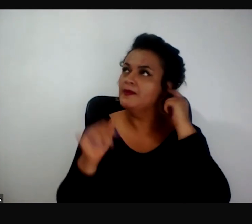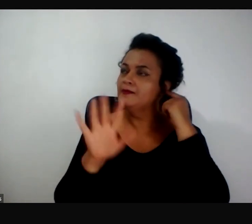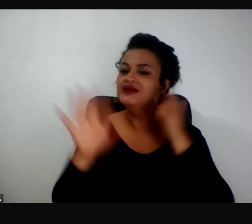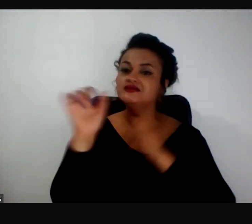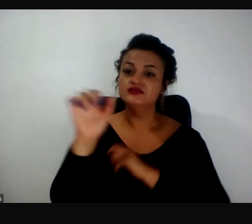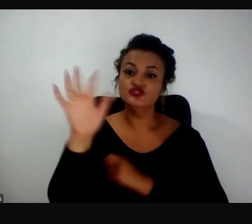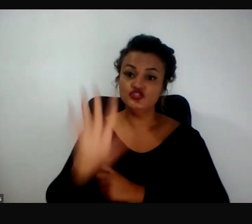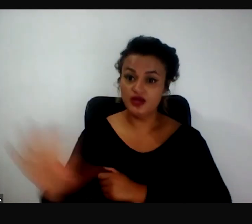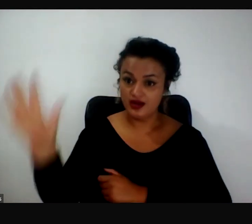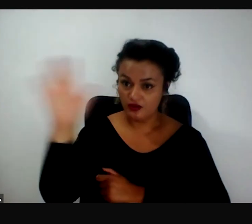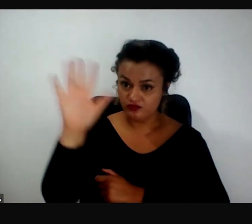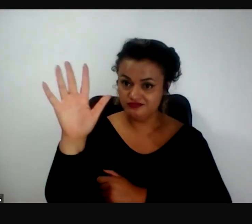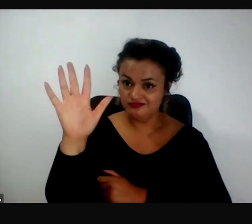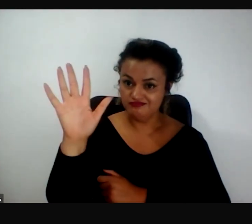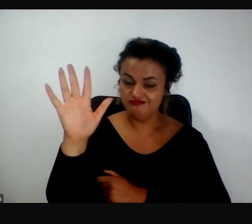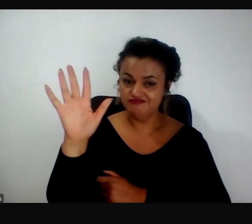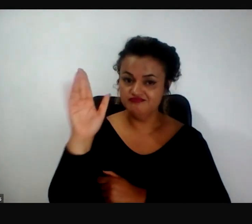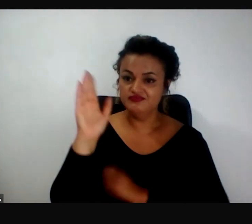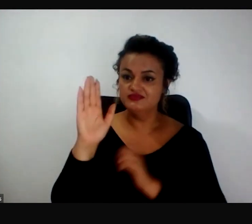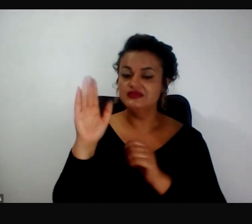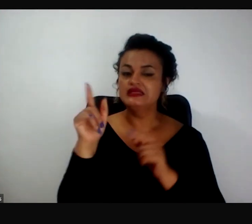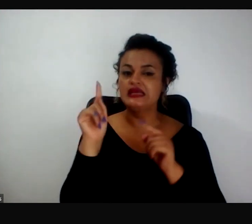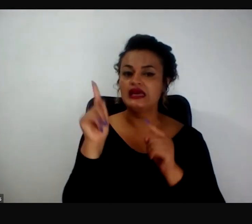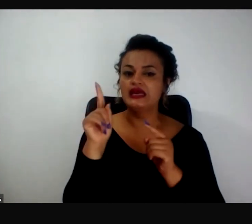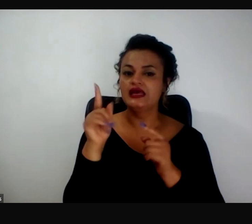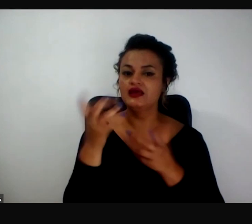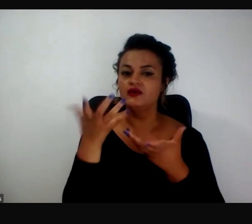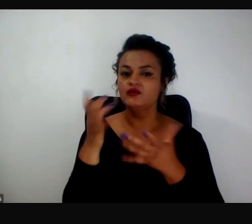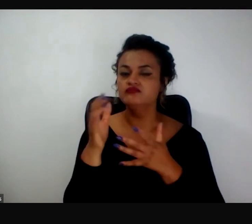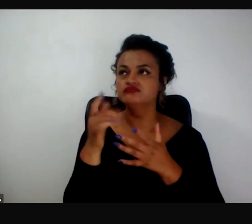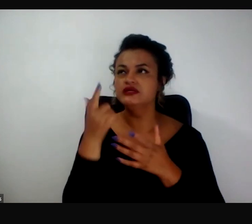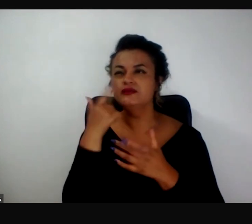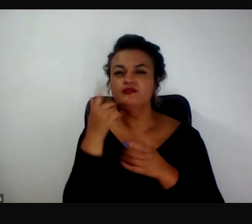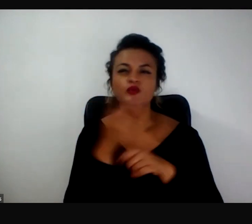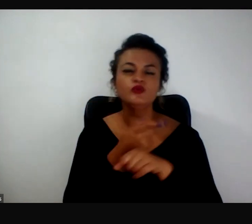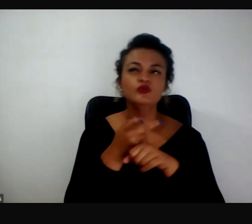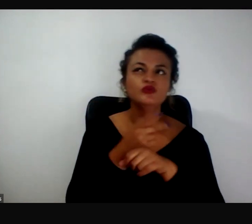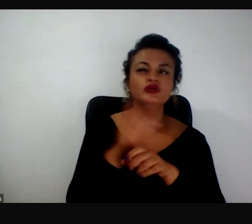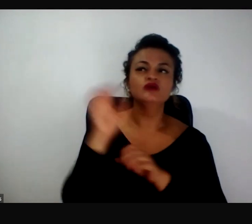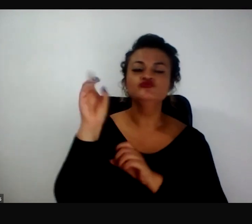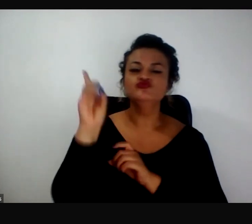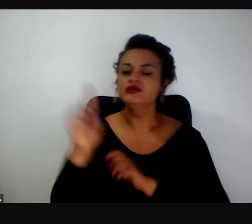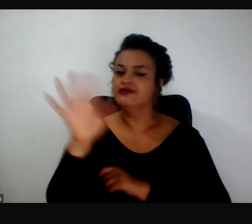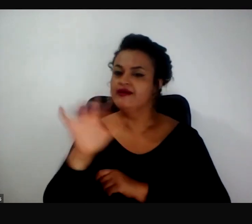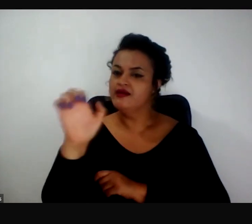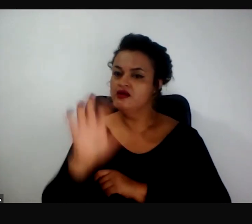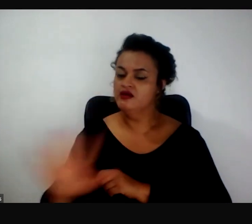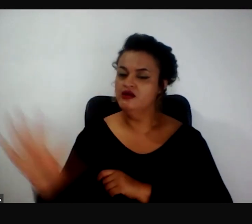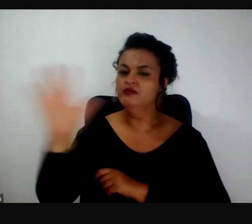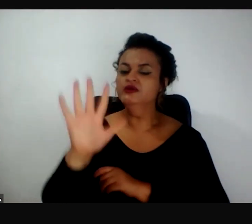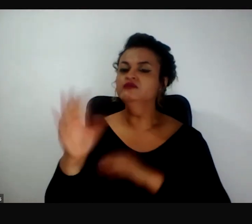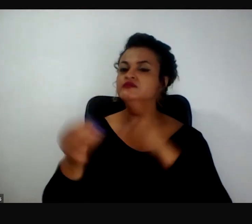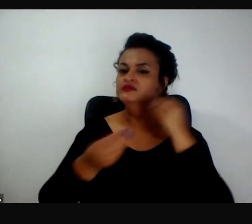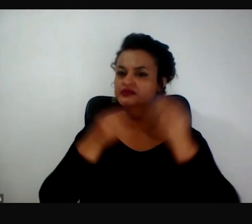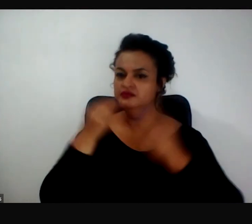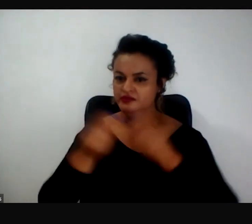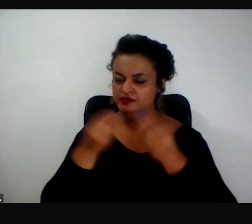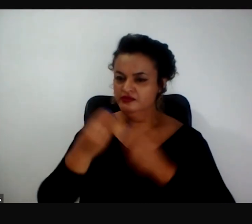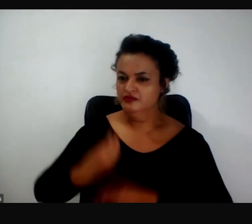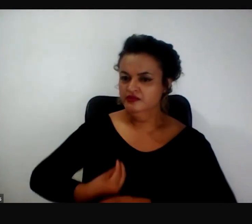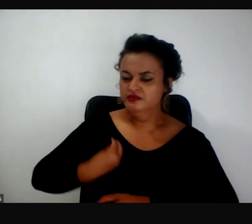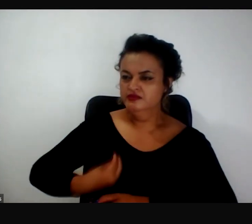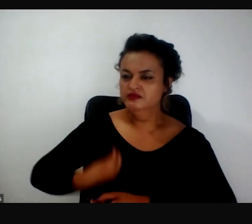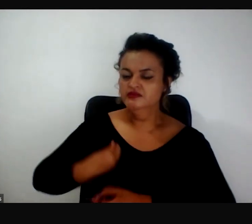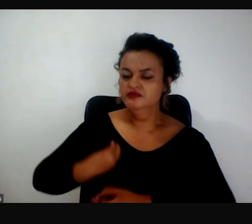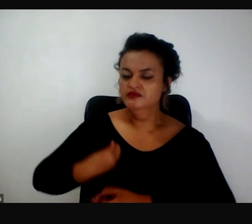que pretende, o que procura o direito europeu é garantir a existência de